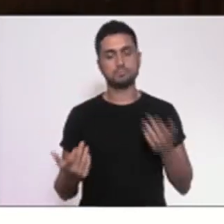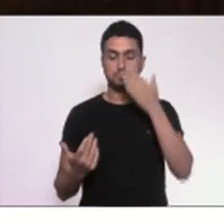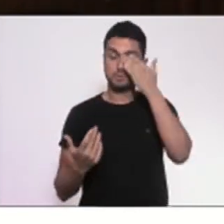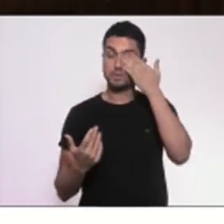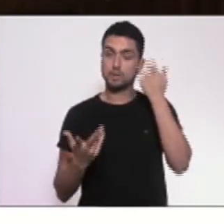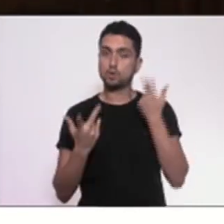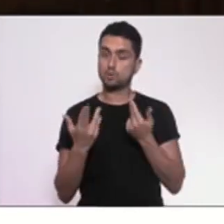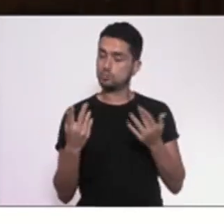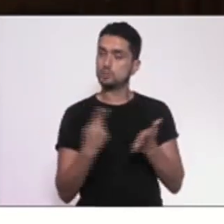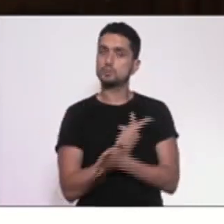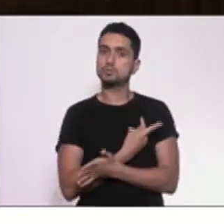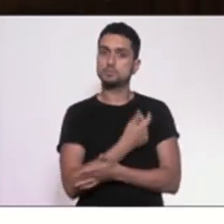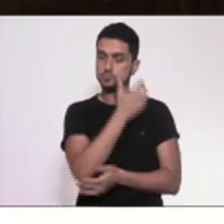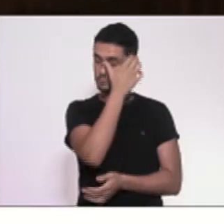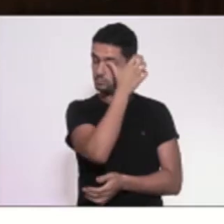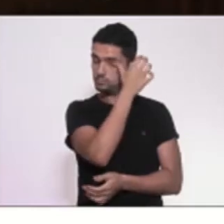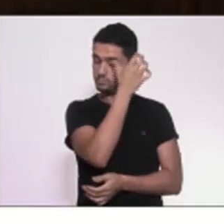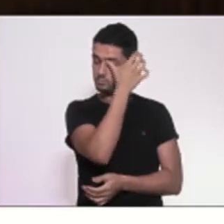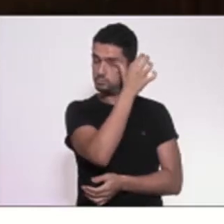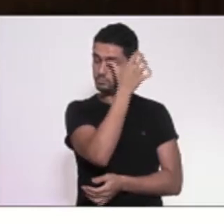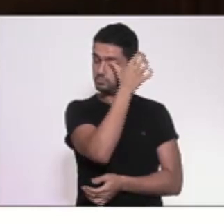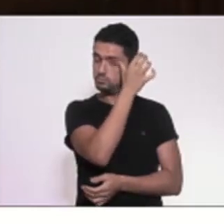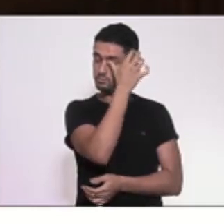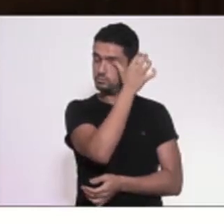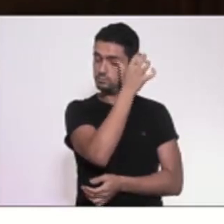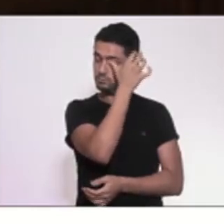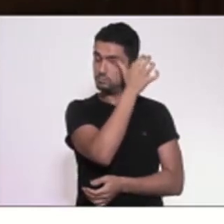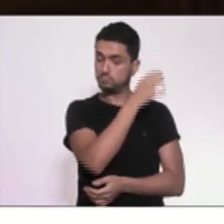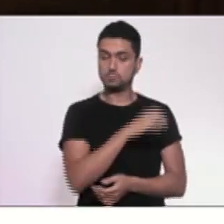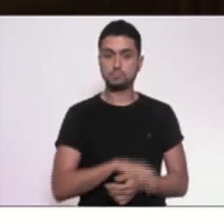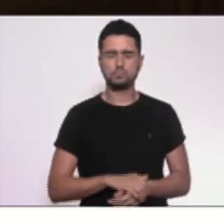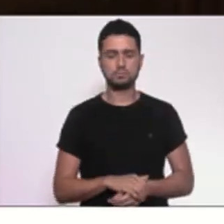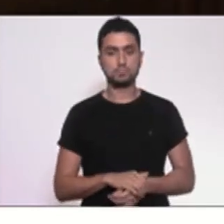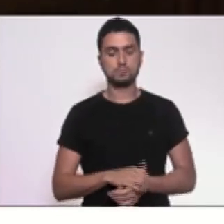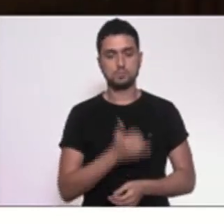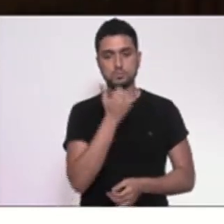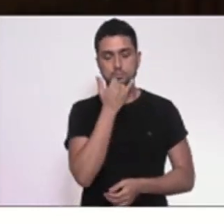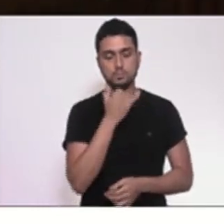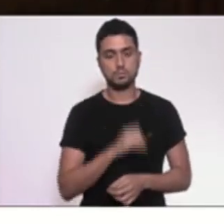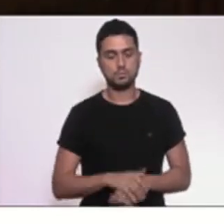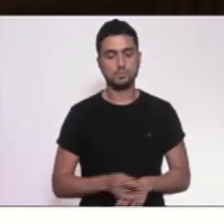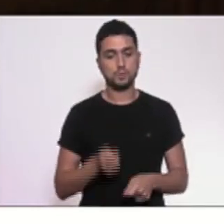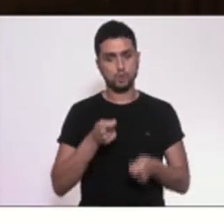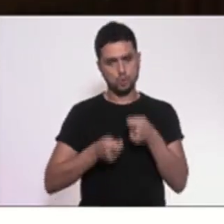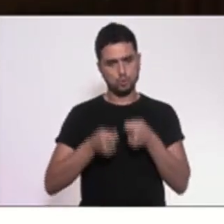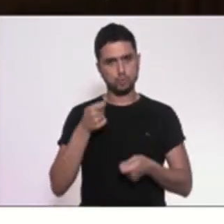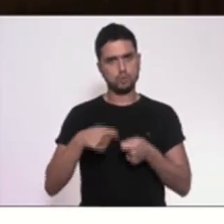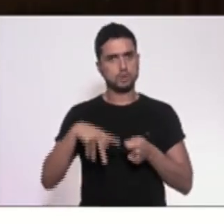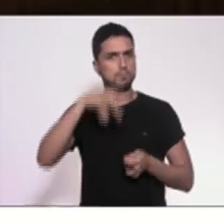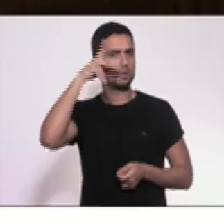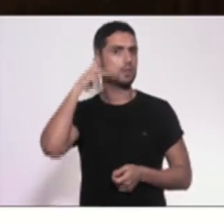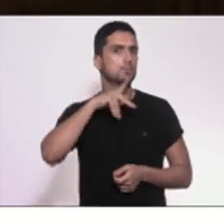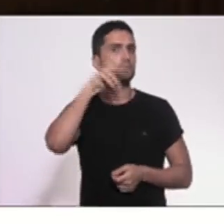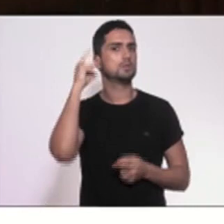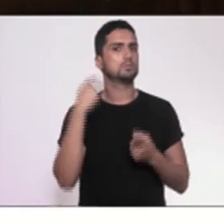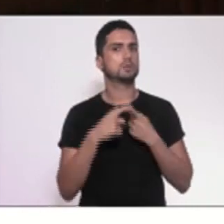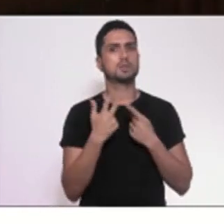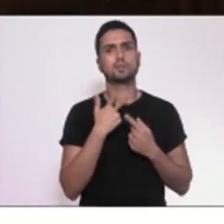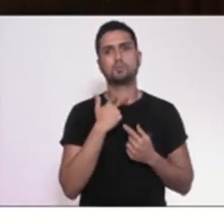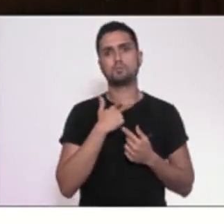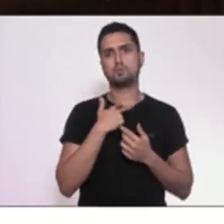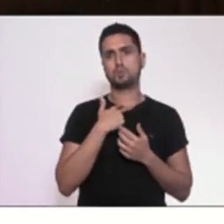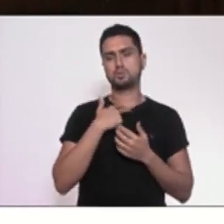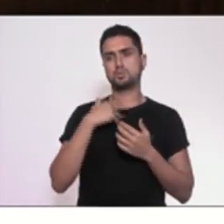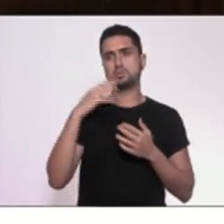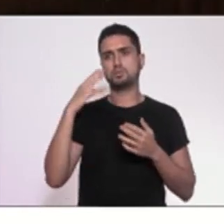sobre o parlamento, para que ele não se curve aos interesses obscuros e também se corrompa ao poder. Um